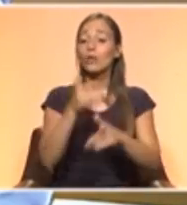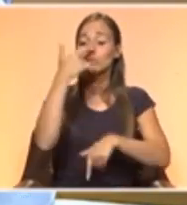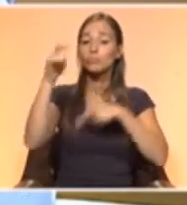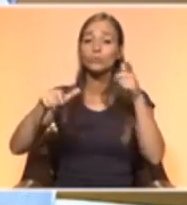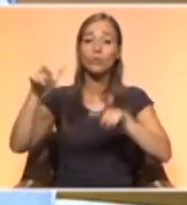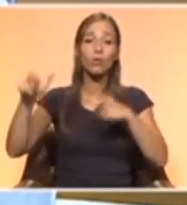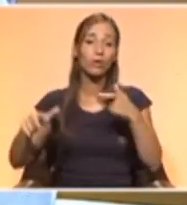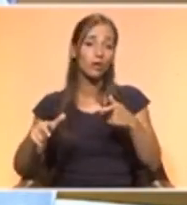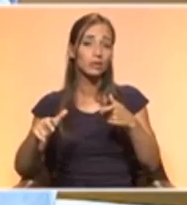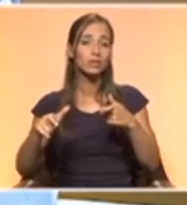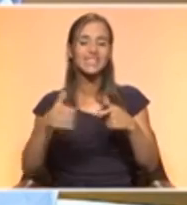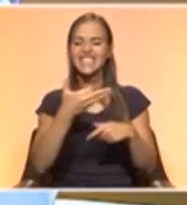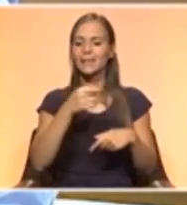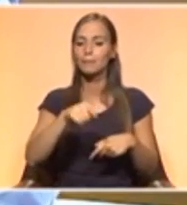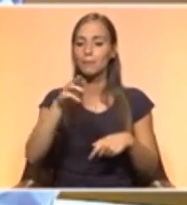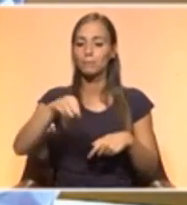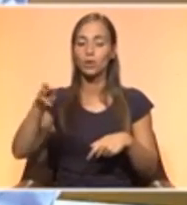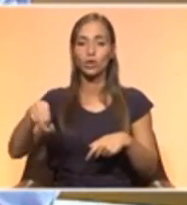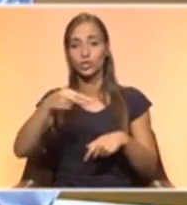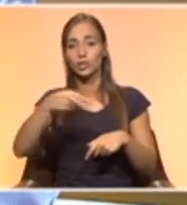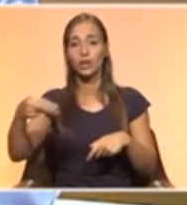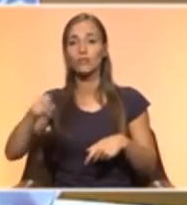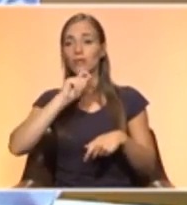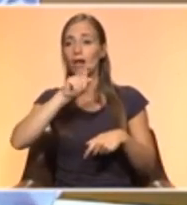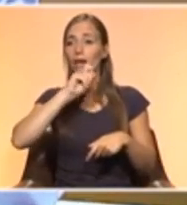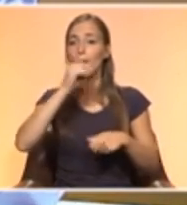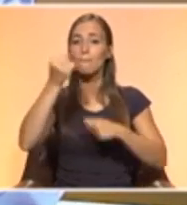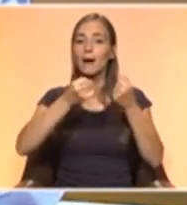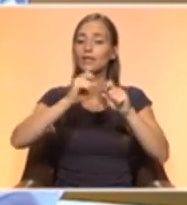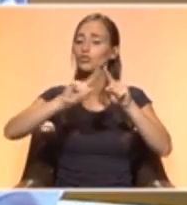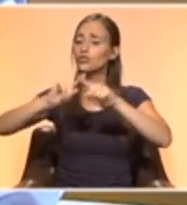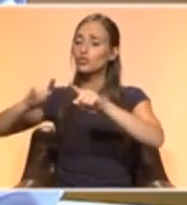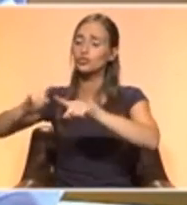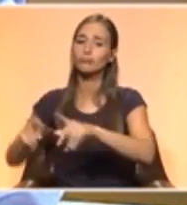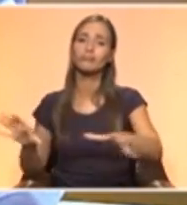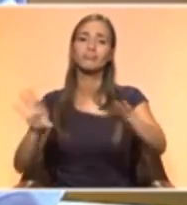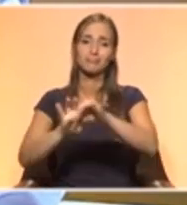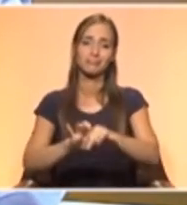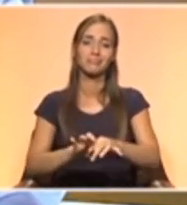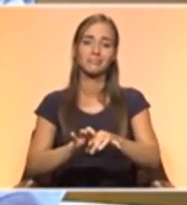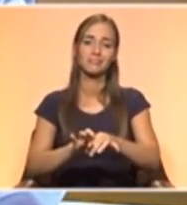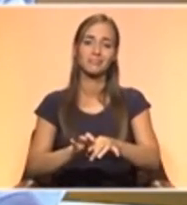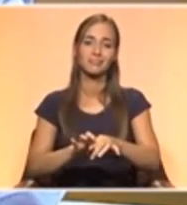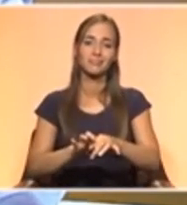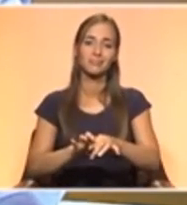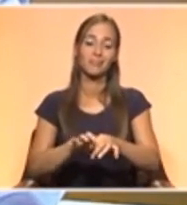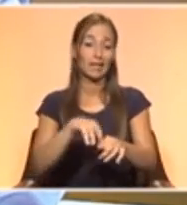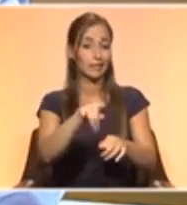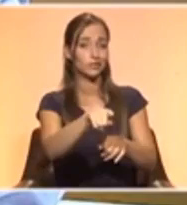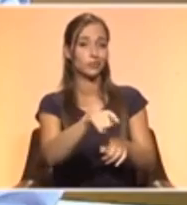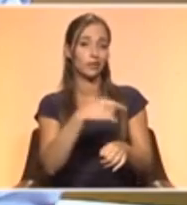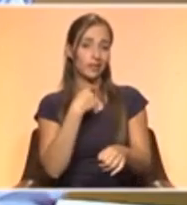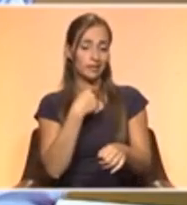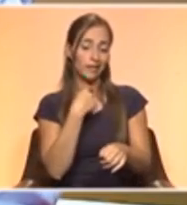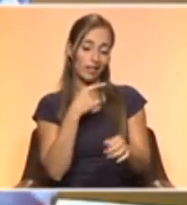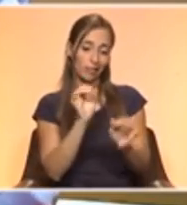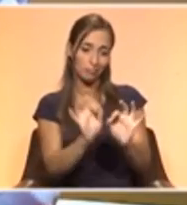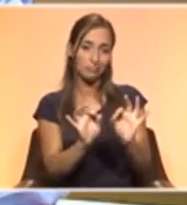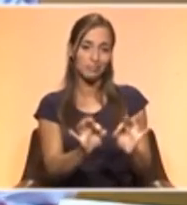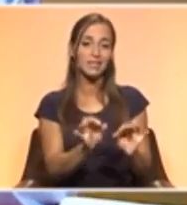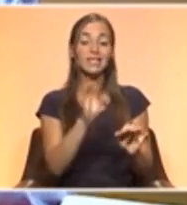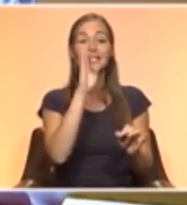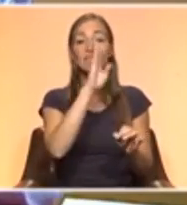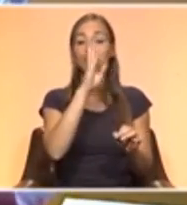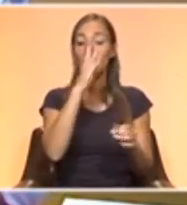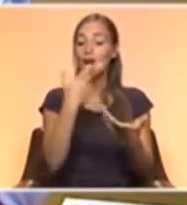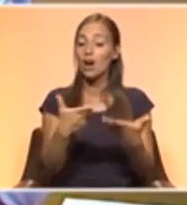milhões tenham vários dispositivos ligados à internet esta é parte tecnológica da cois clar exatamente e portanto Isso vai ser se agora estamos a assistir